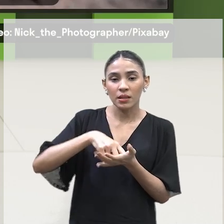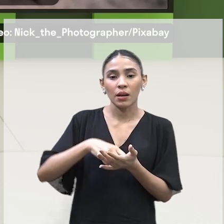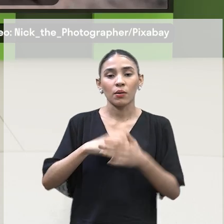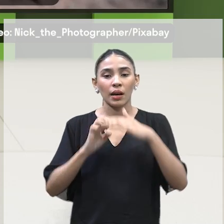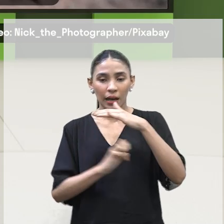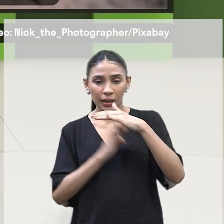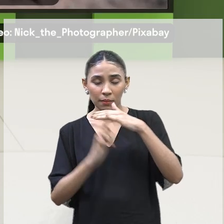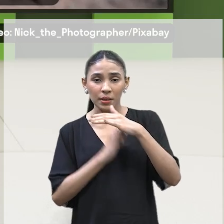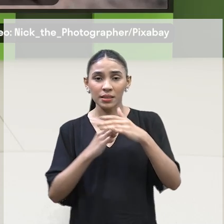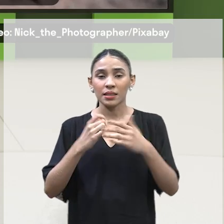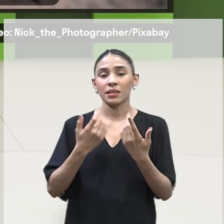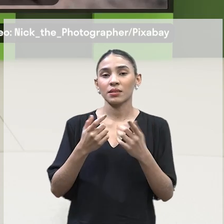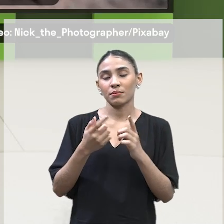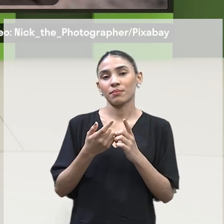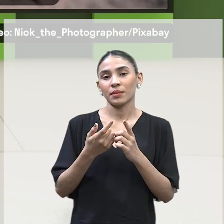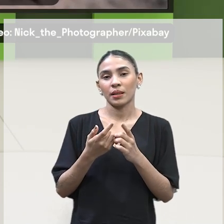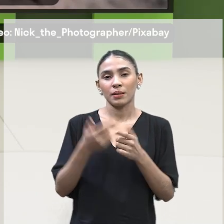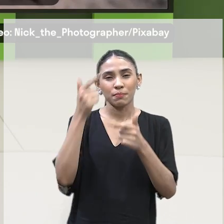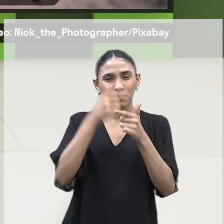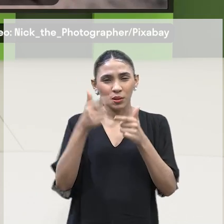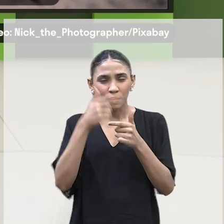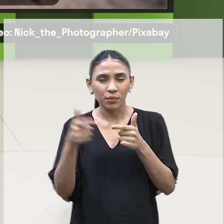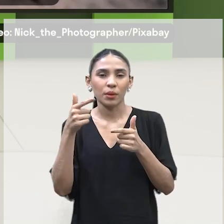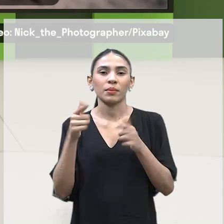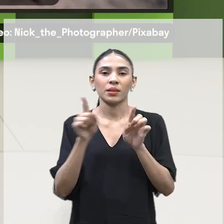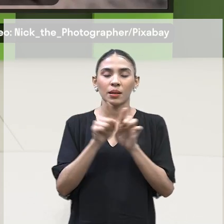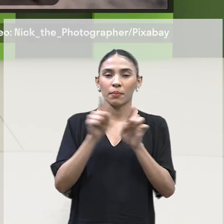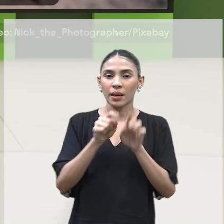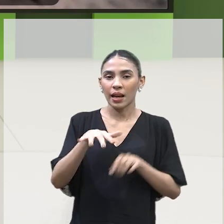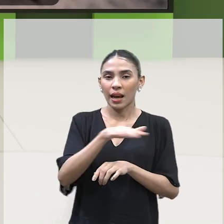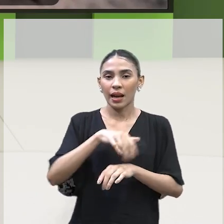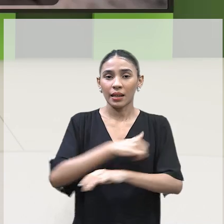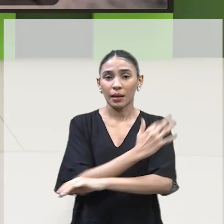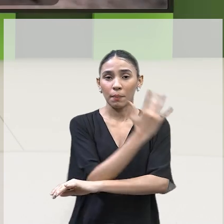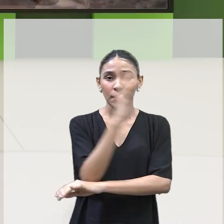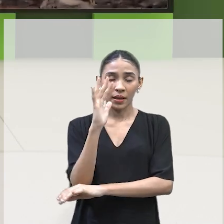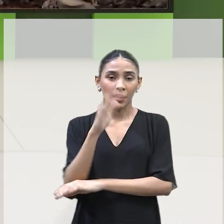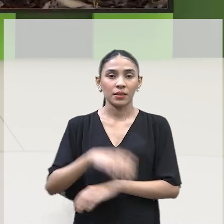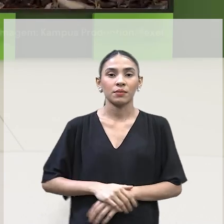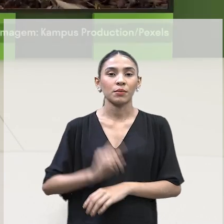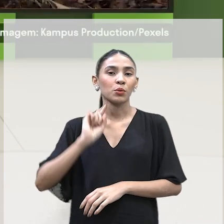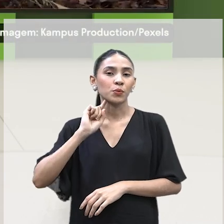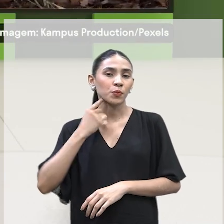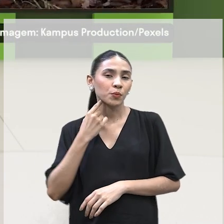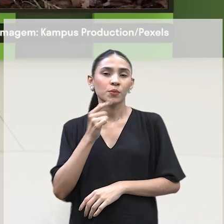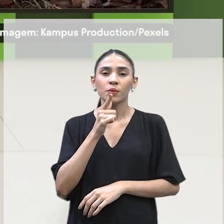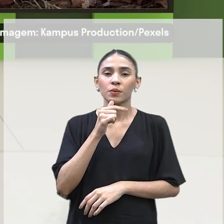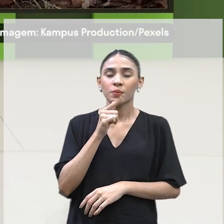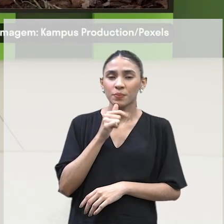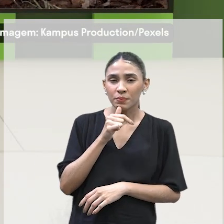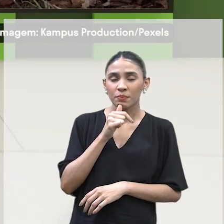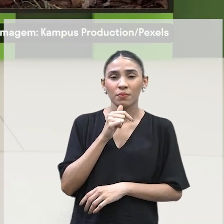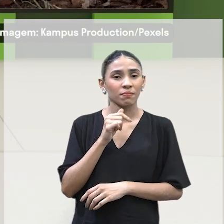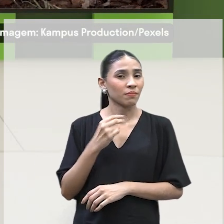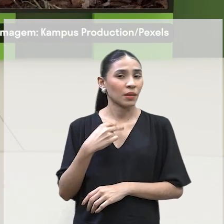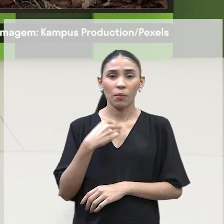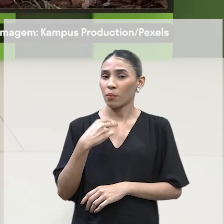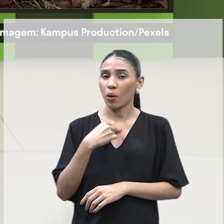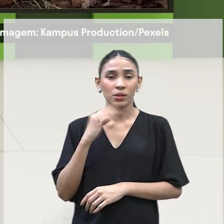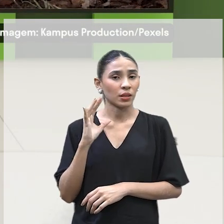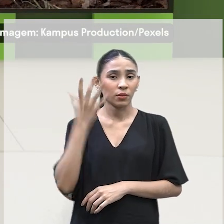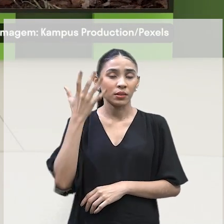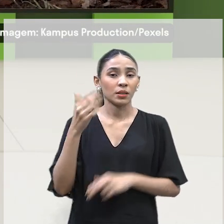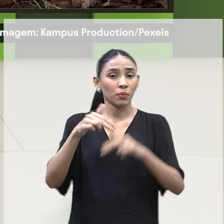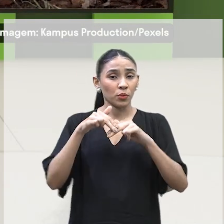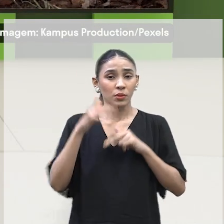empresas que provocam danos no meio ambiente, tá? Então, situações como essa de poluição de rios não podem acontecer, por isso as